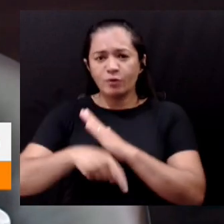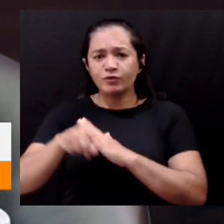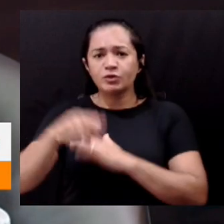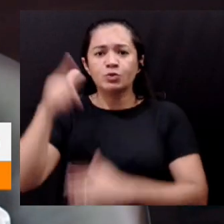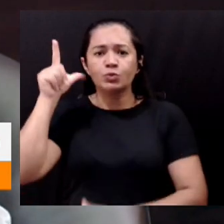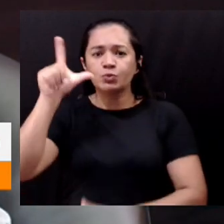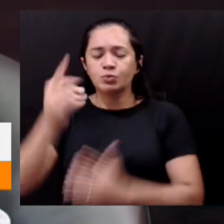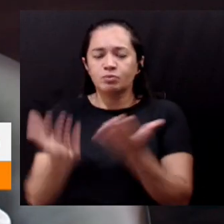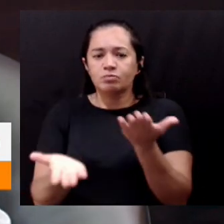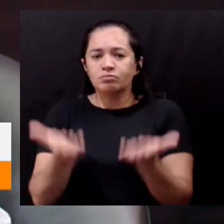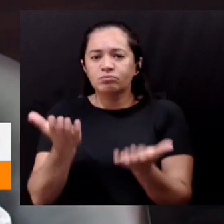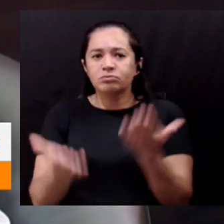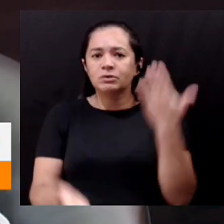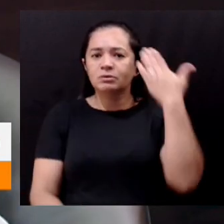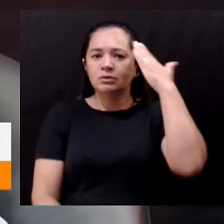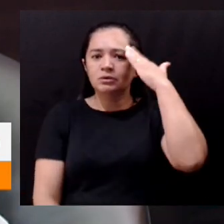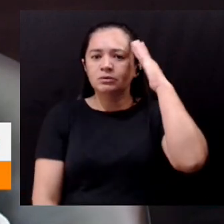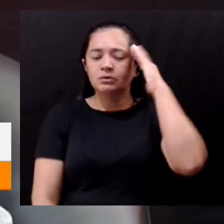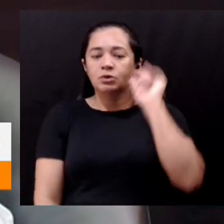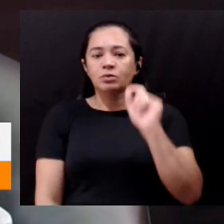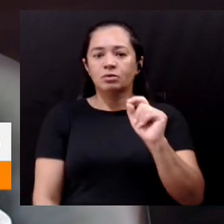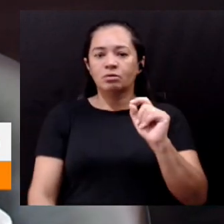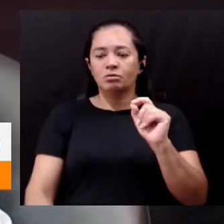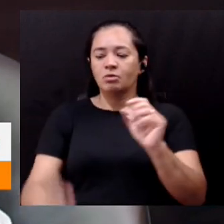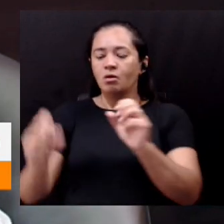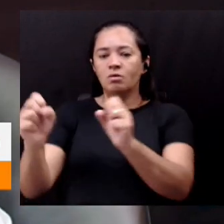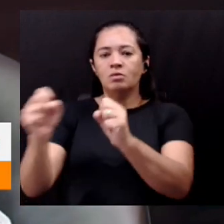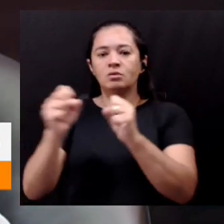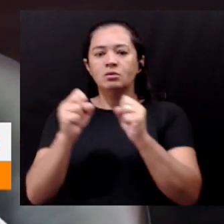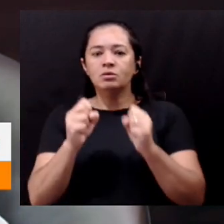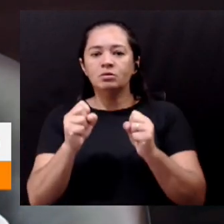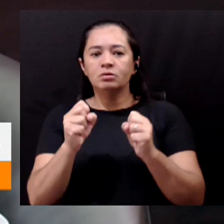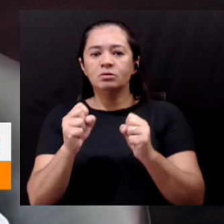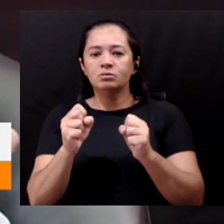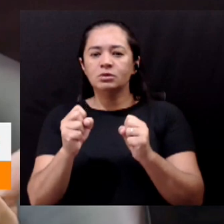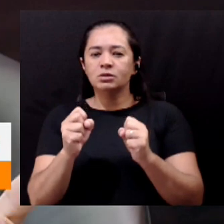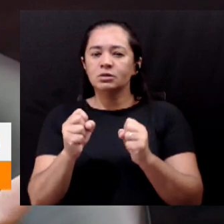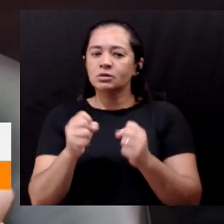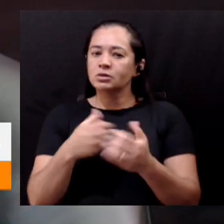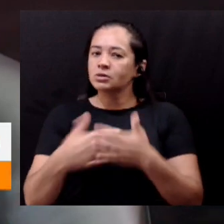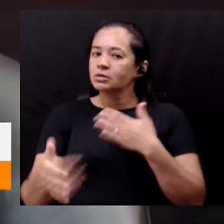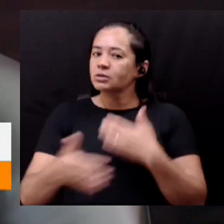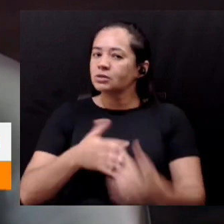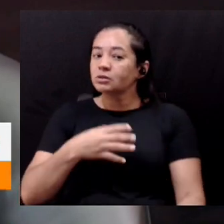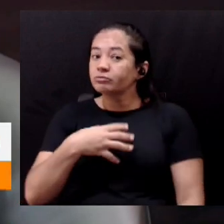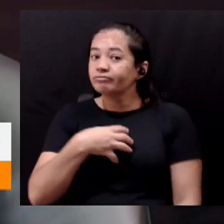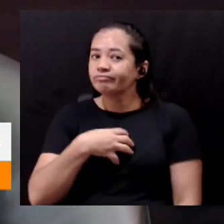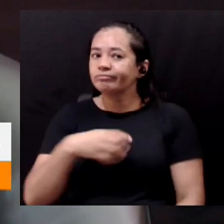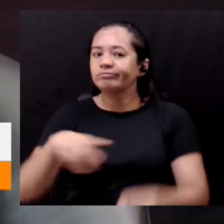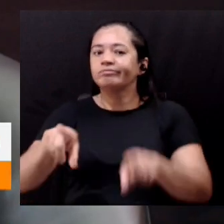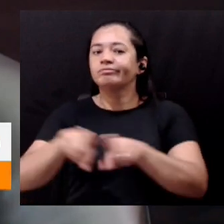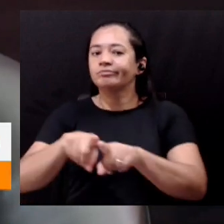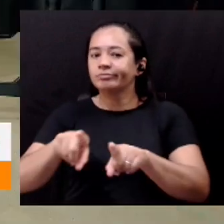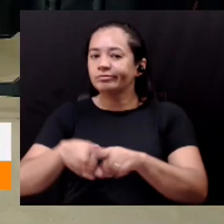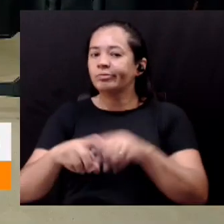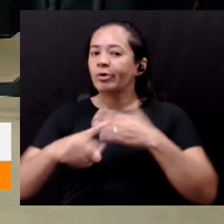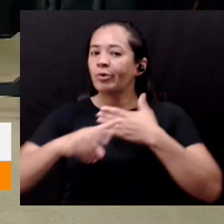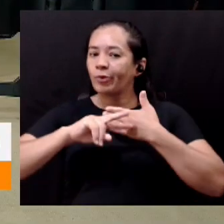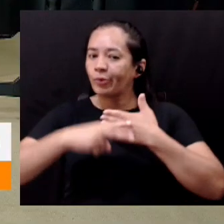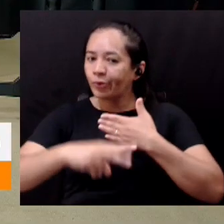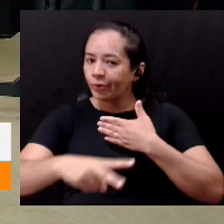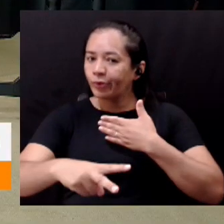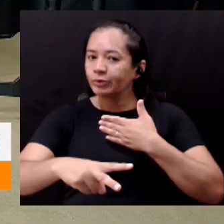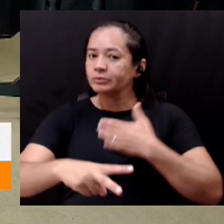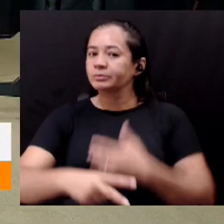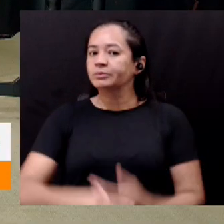entender que o poder a todo custo, o poder a qualquer custo, também tem o seu preço. Uau! É,